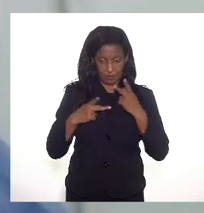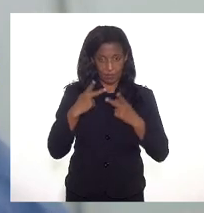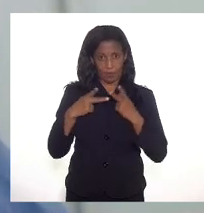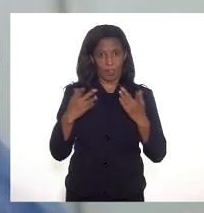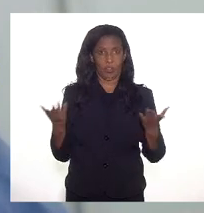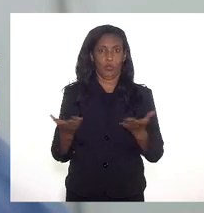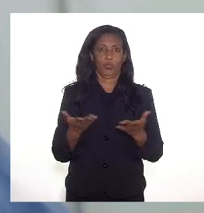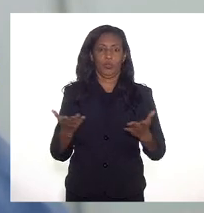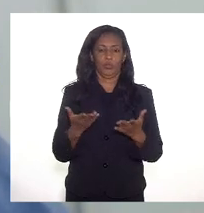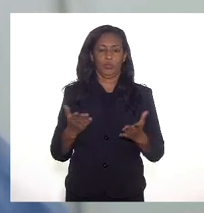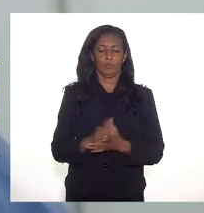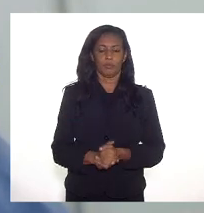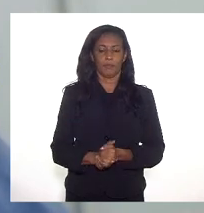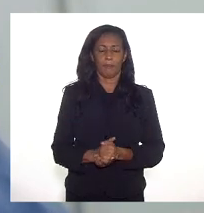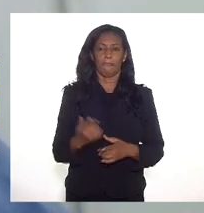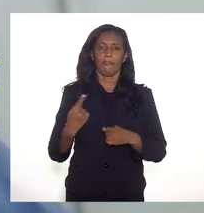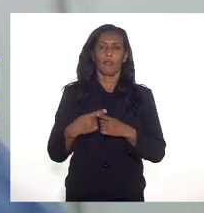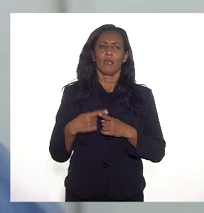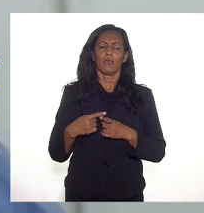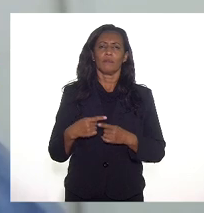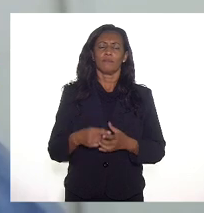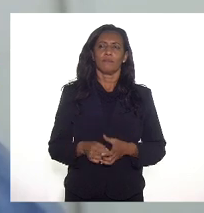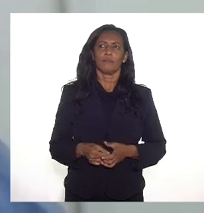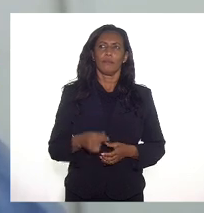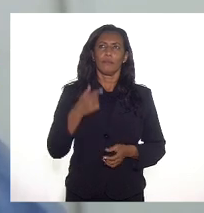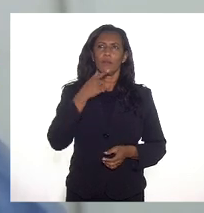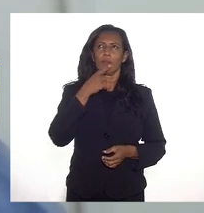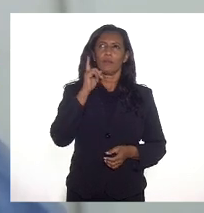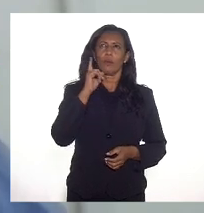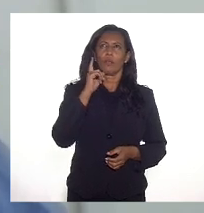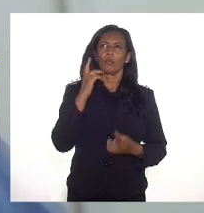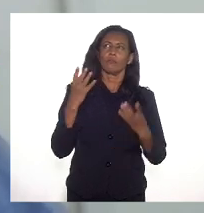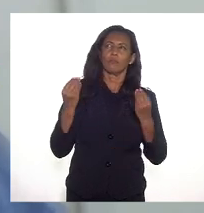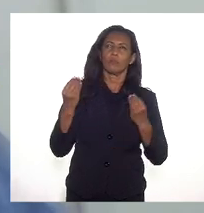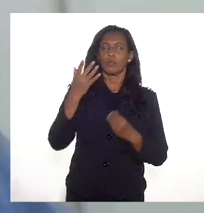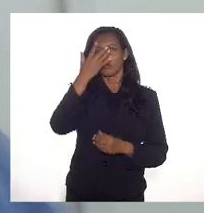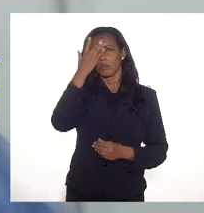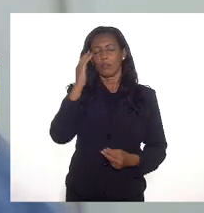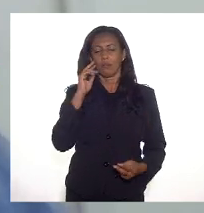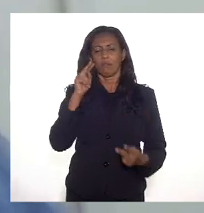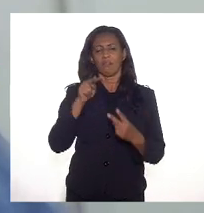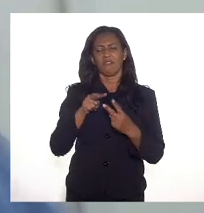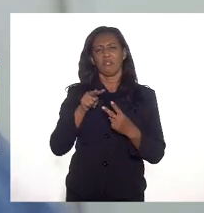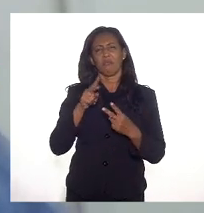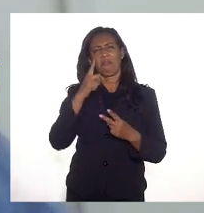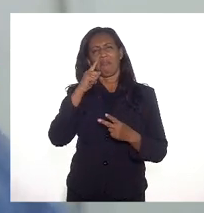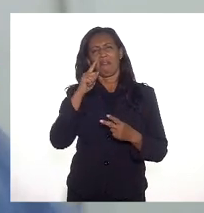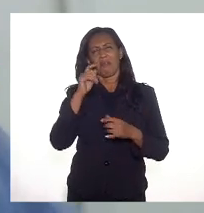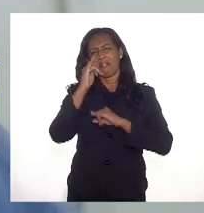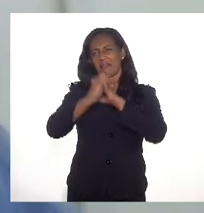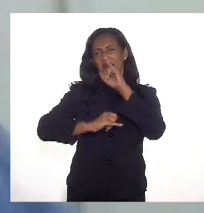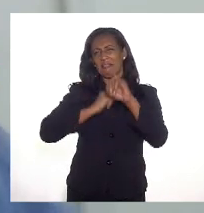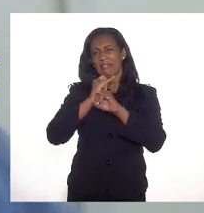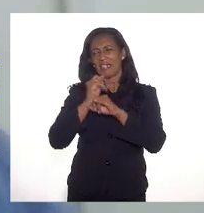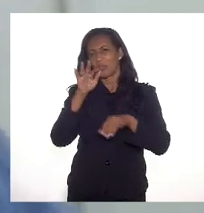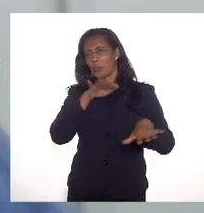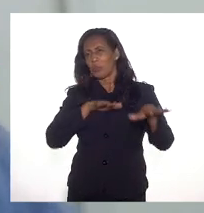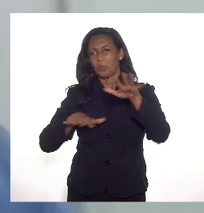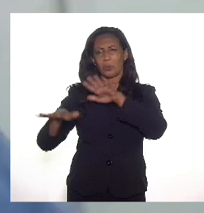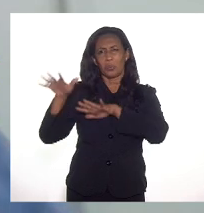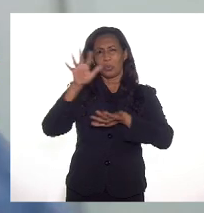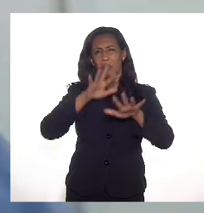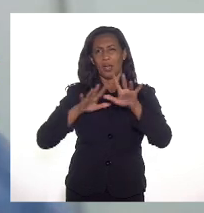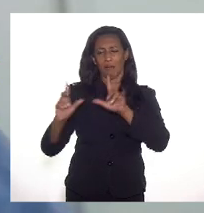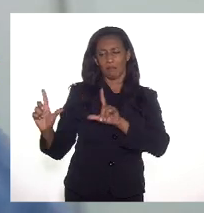hoje. Porque ontem, deputada Marta Rocha, muitas pessoas viram, rodou a internet, um pequeno